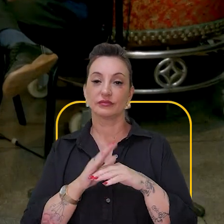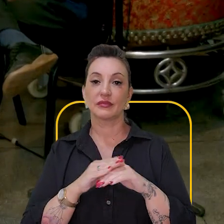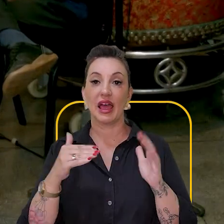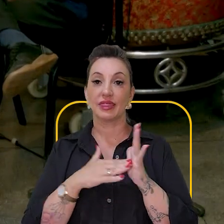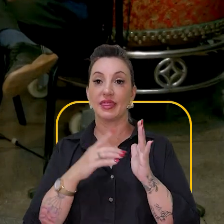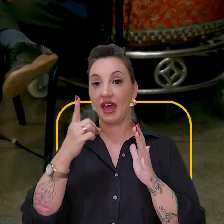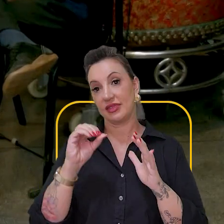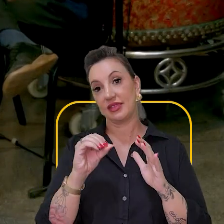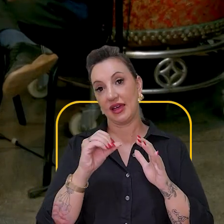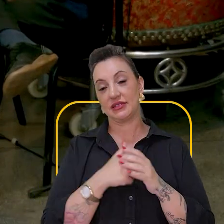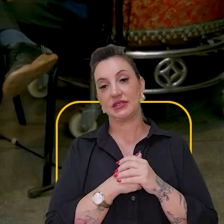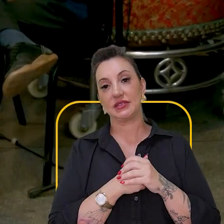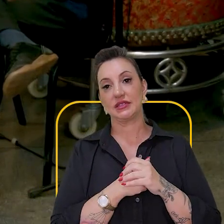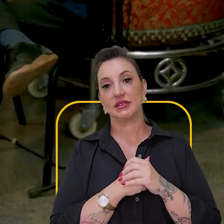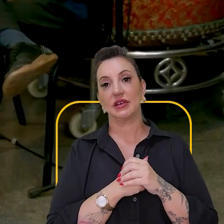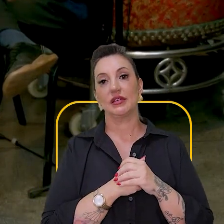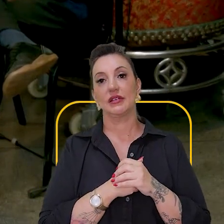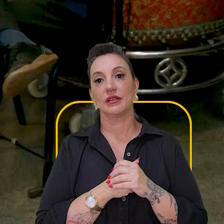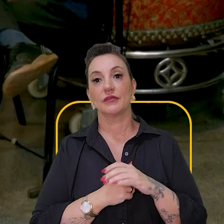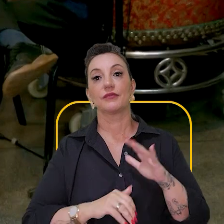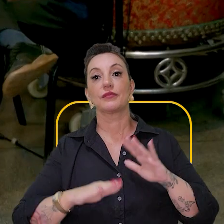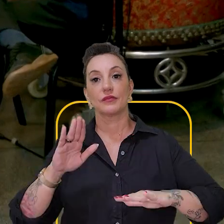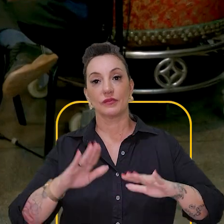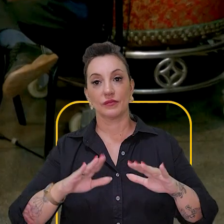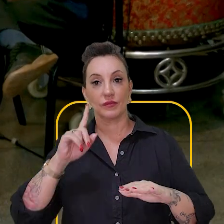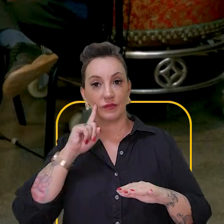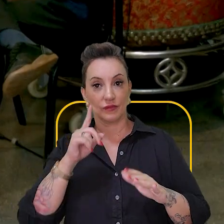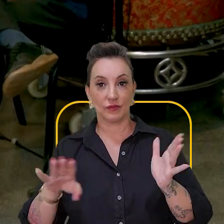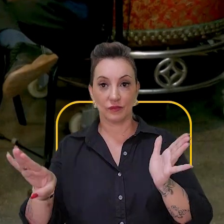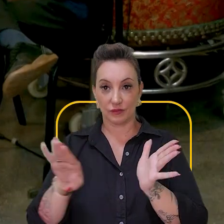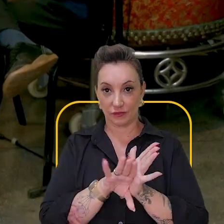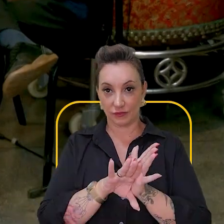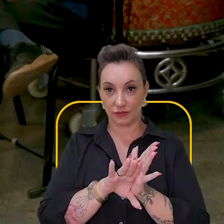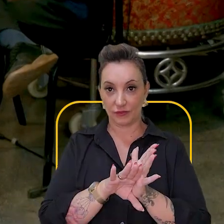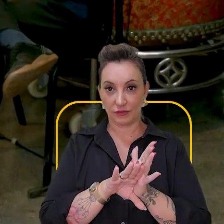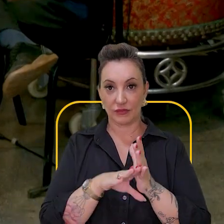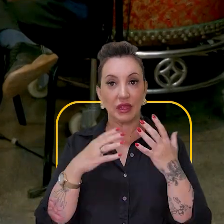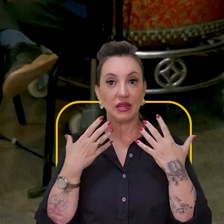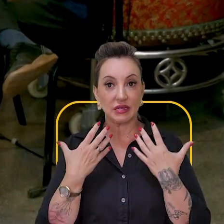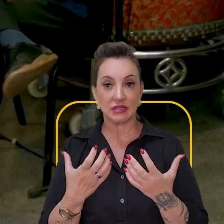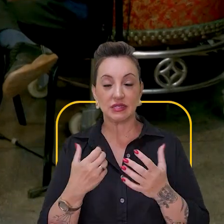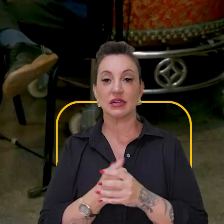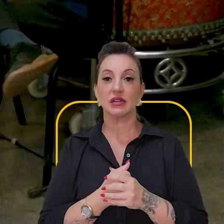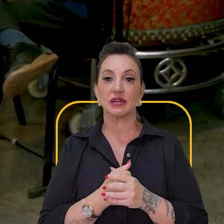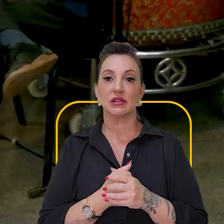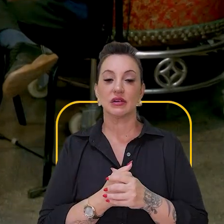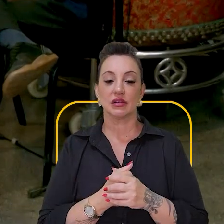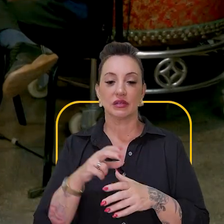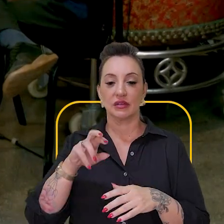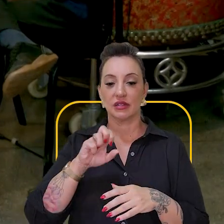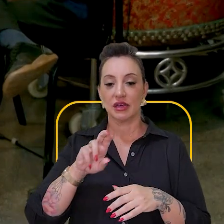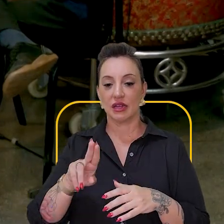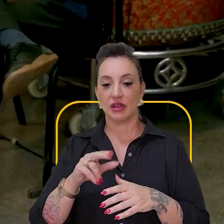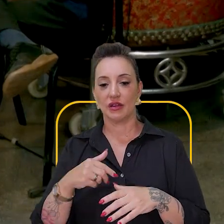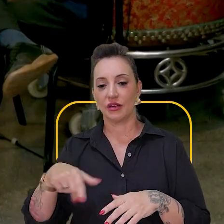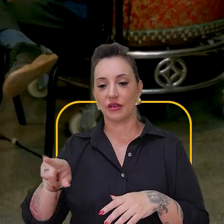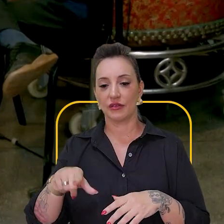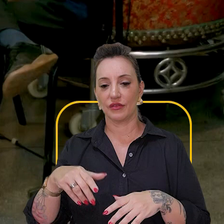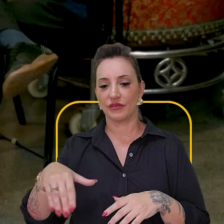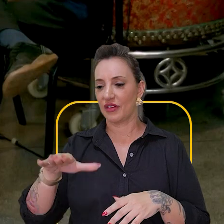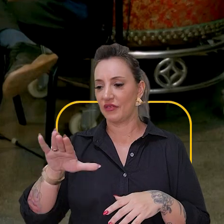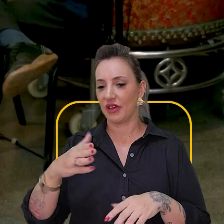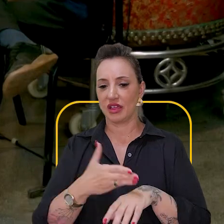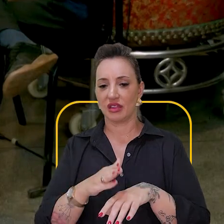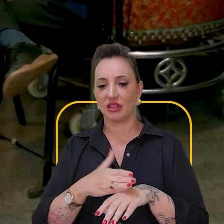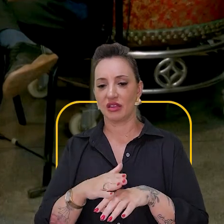lá até às 10 teve algumas vezes em que eu cheguei tão cansado que o Mestre nerel falava assim para mim vai dur